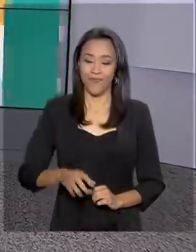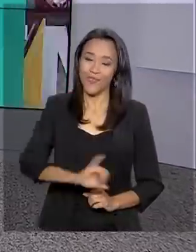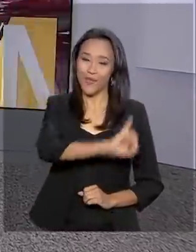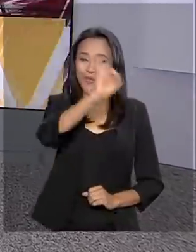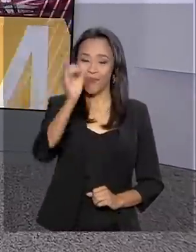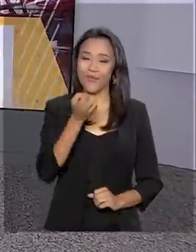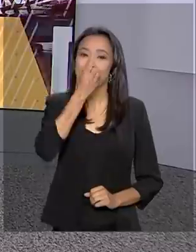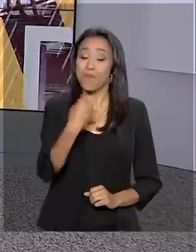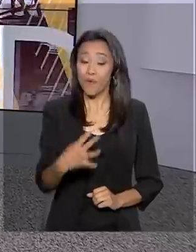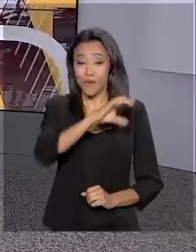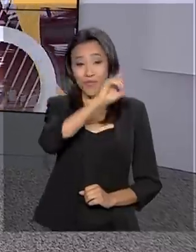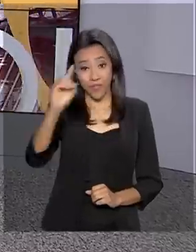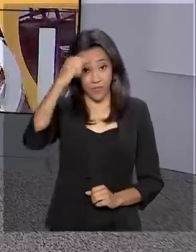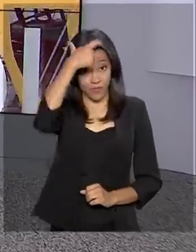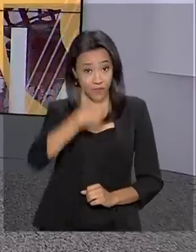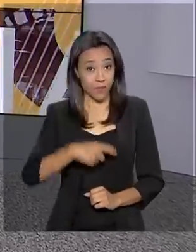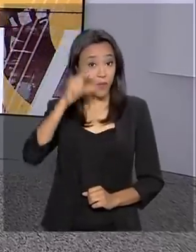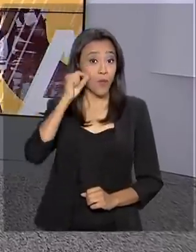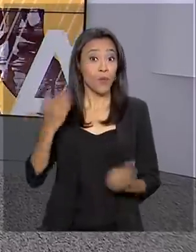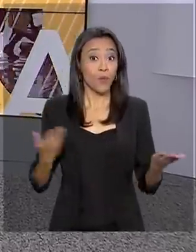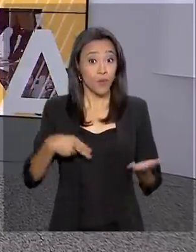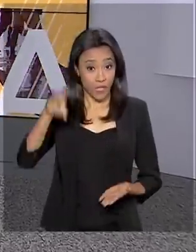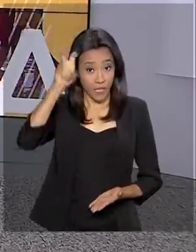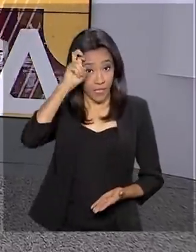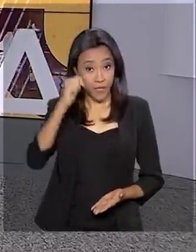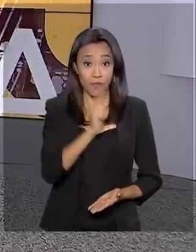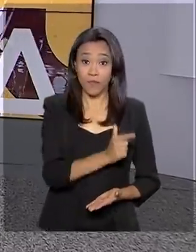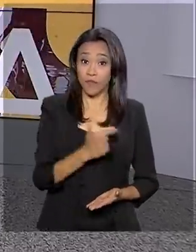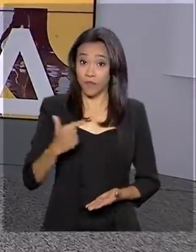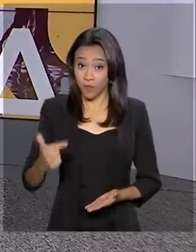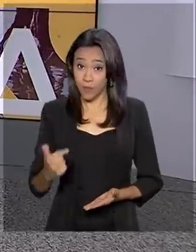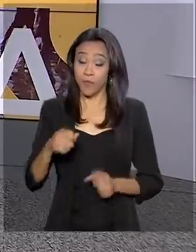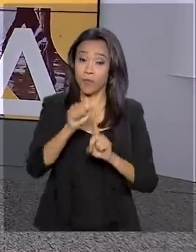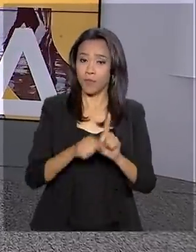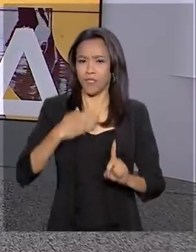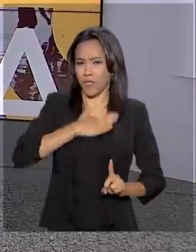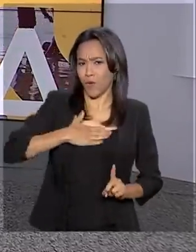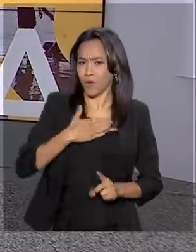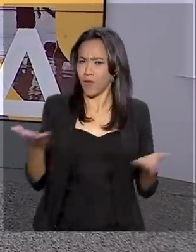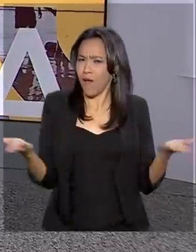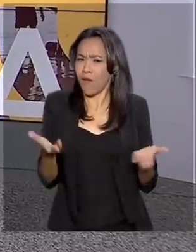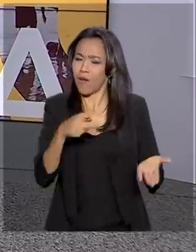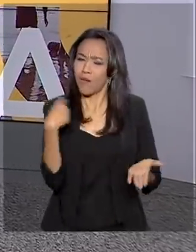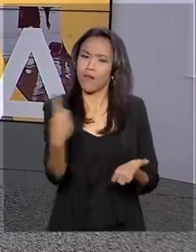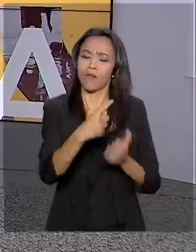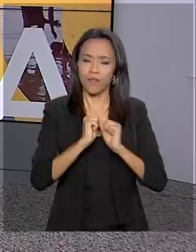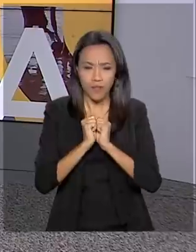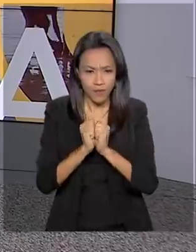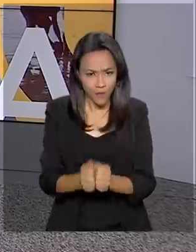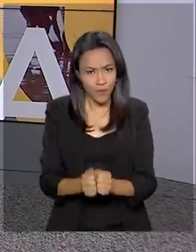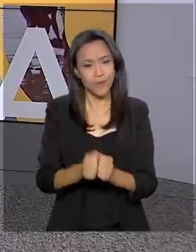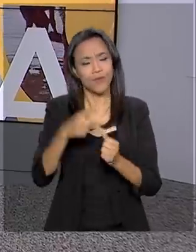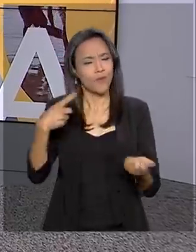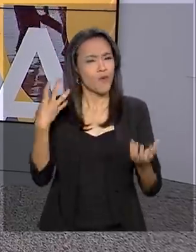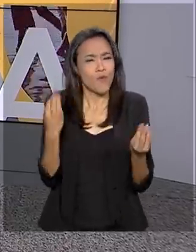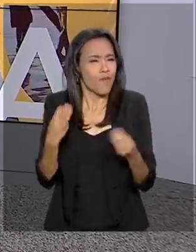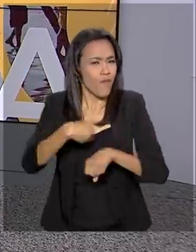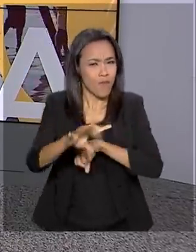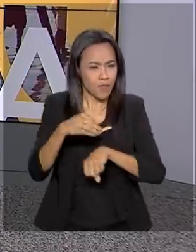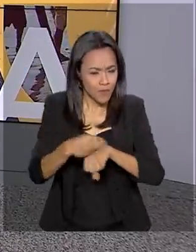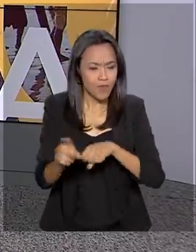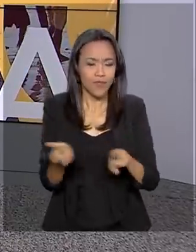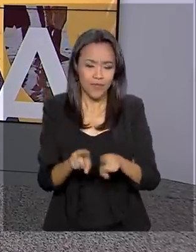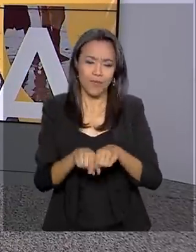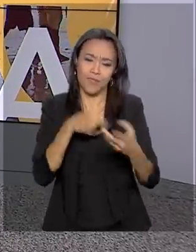Olá, bom dia para você. Eu sou Renata Corsini. Hoje é quinta-feira, 22 de agosto. A partir de agora, estamos juntos no Brasil em Dia com muita